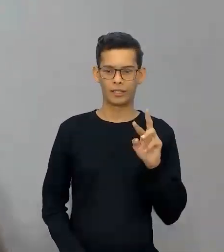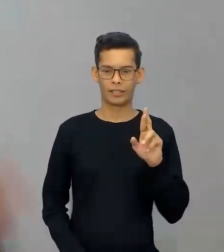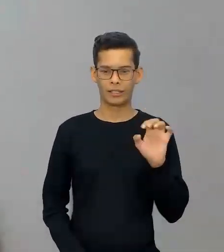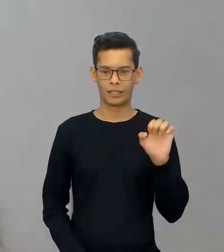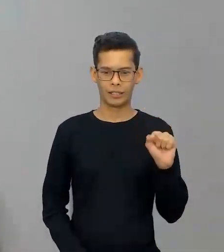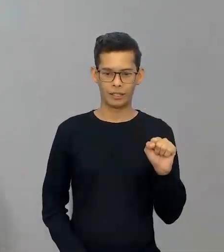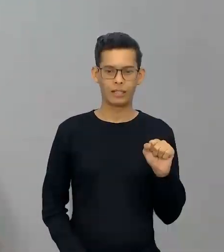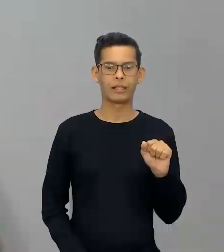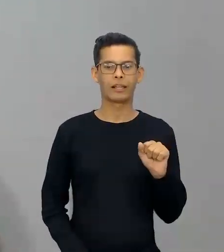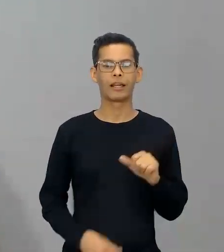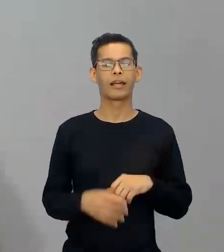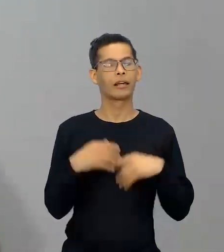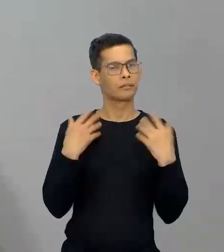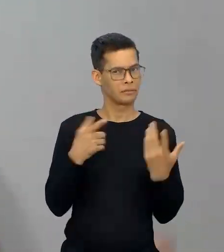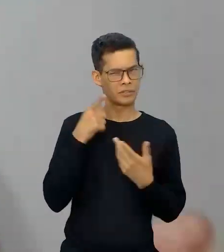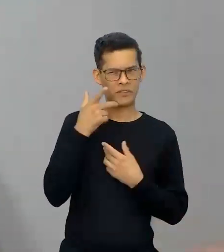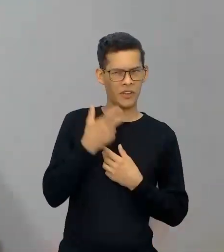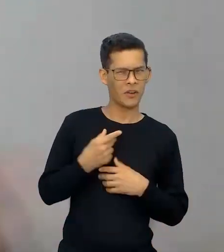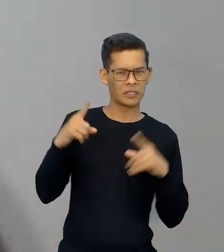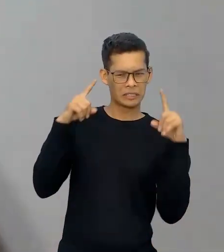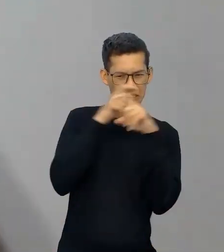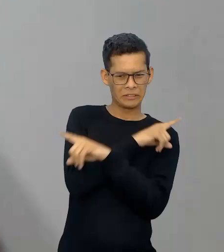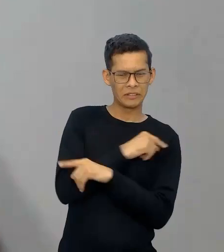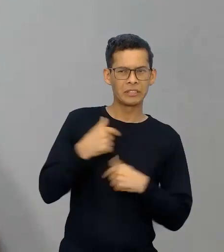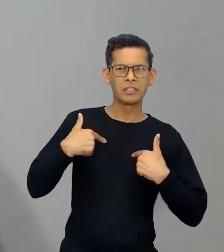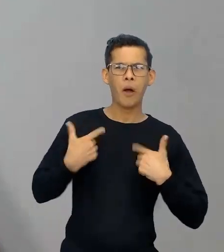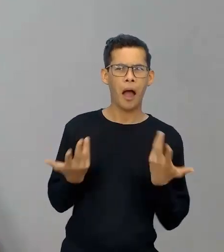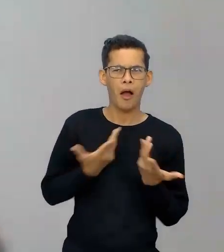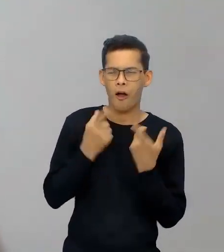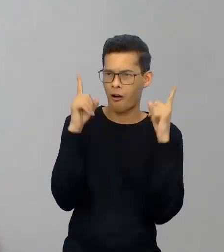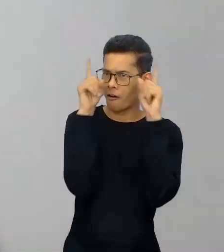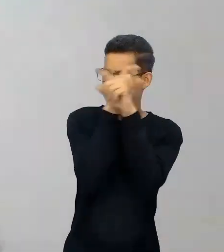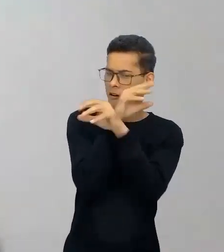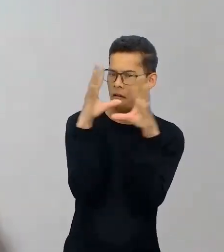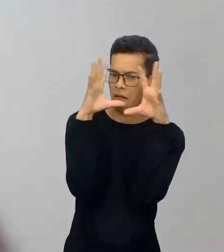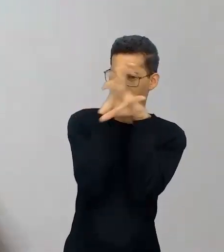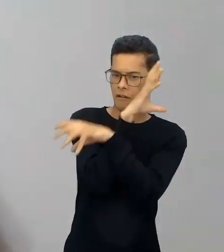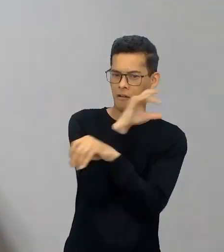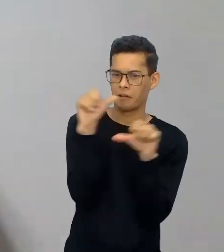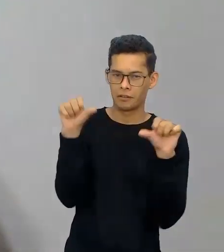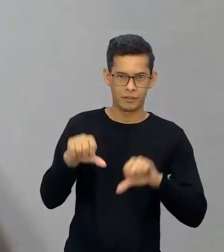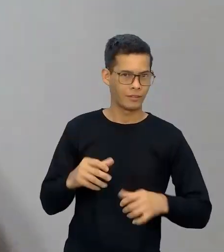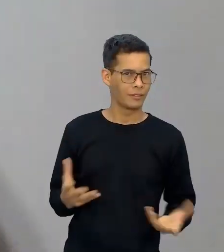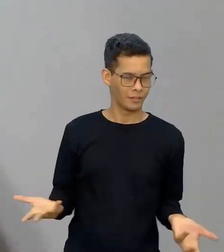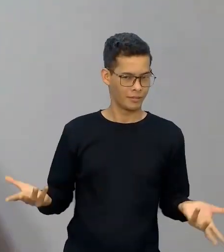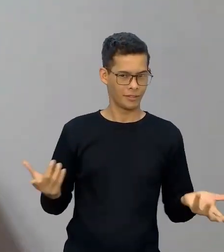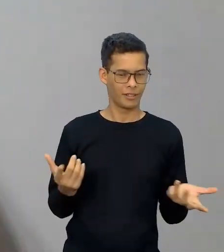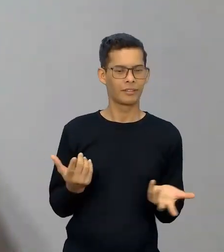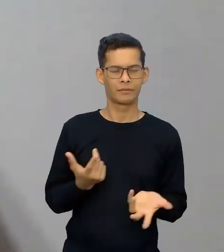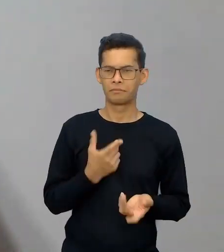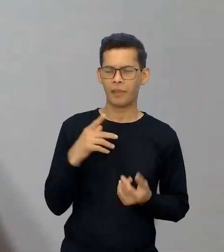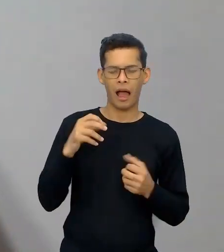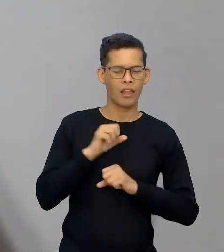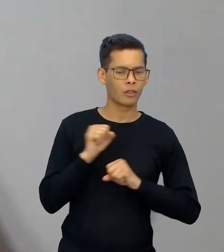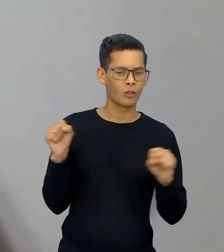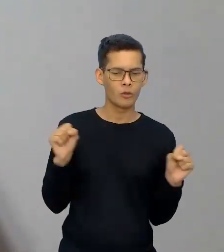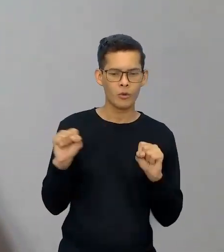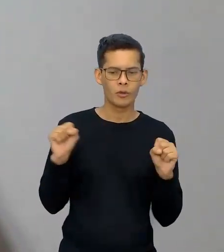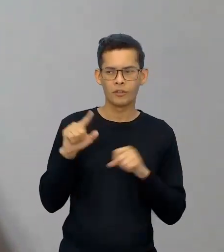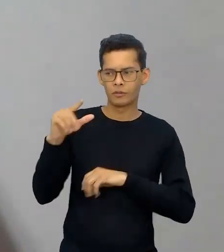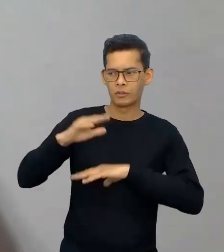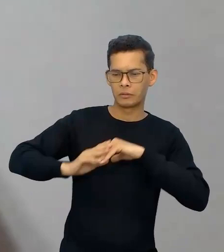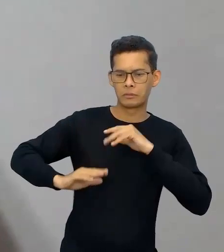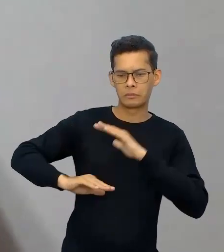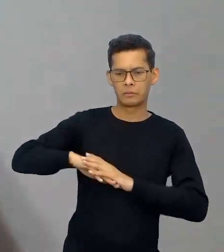mim. Se você falou que tinha ficado difícil para você, imagina para mim, então. Nossa, ficou muito difícil. Adorei a sua sugestão de